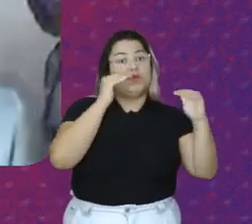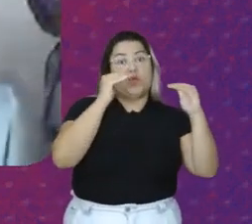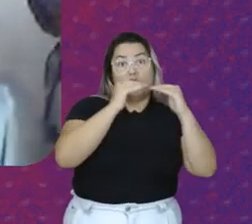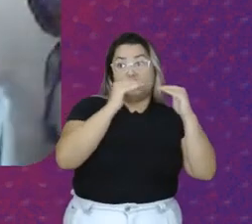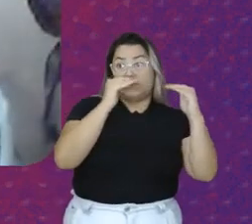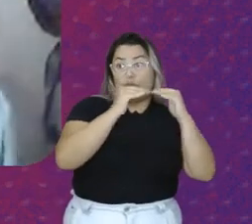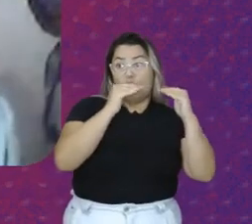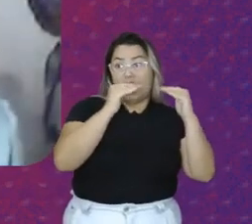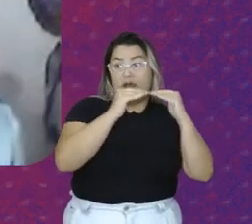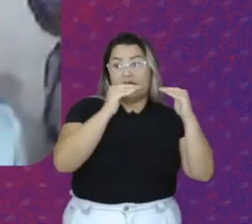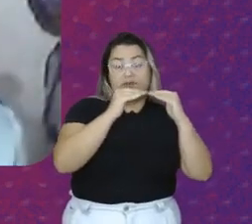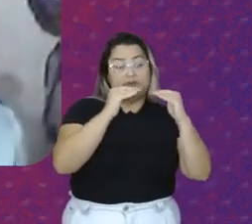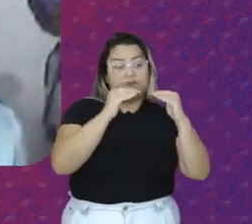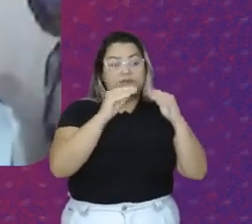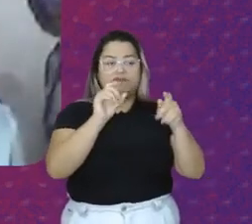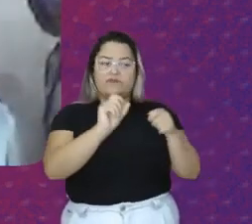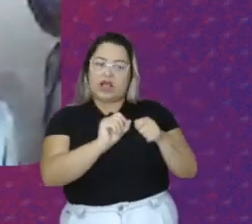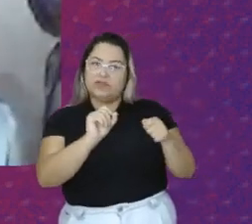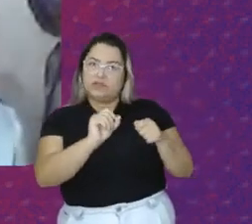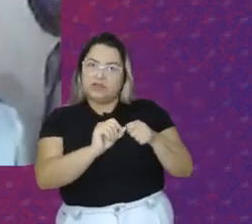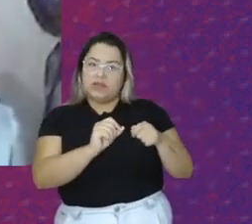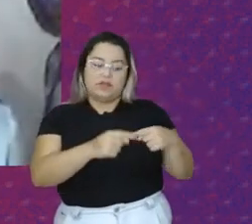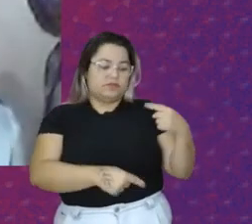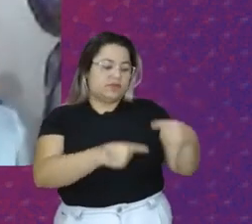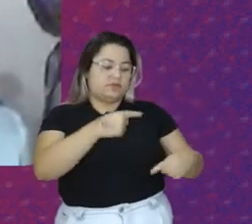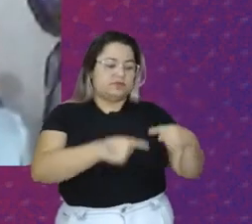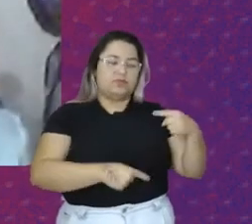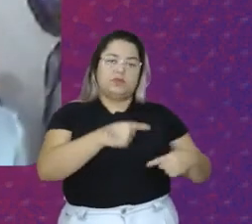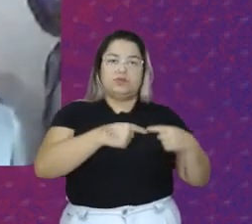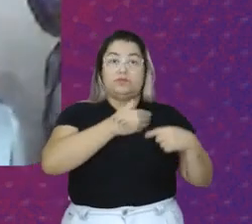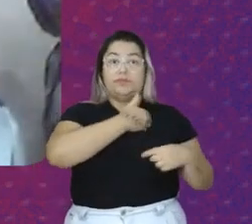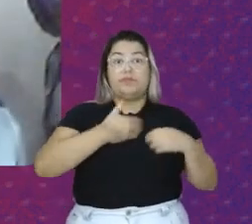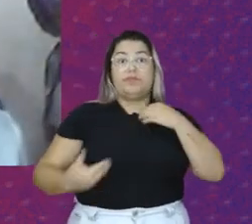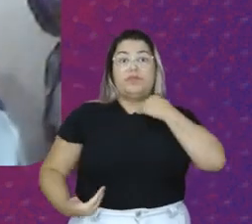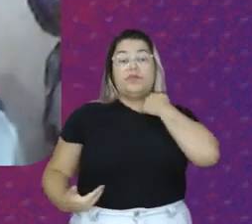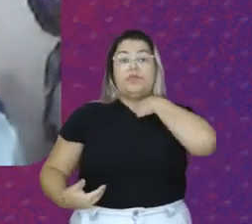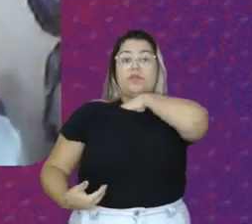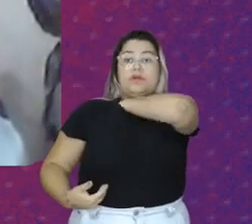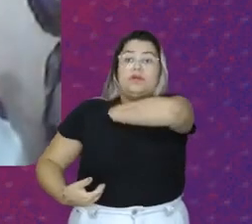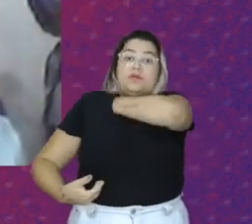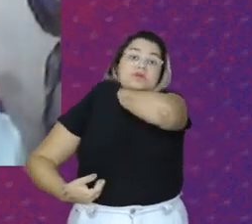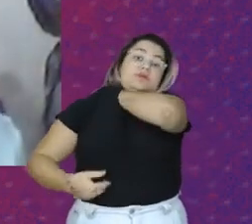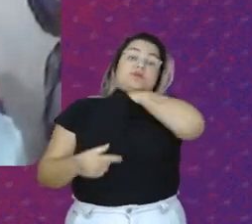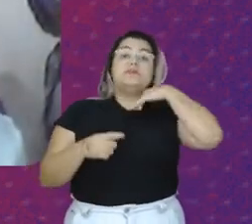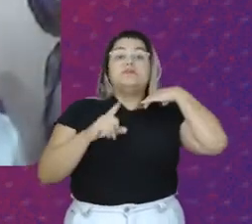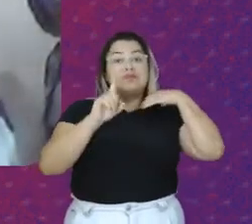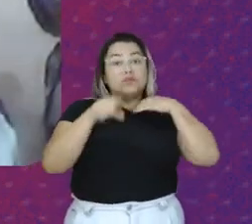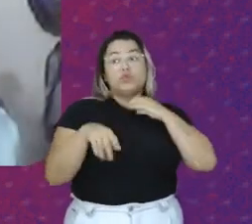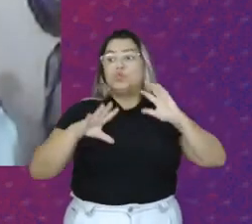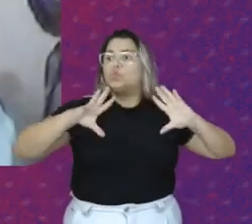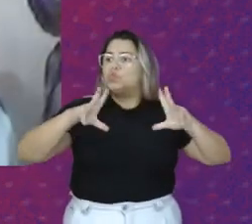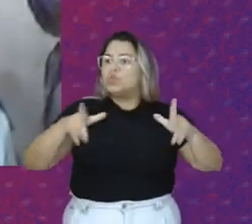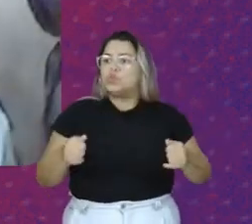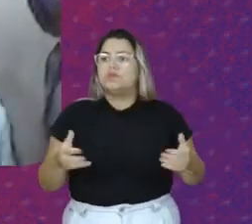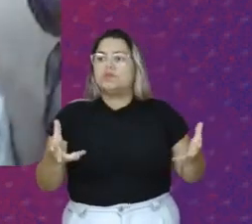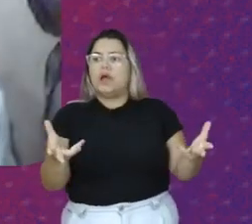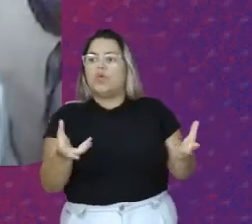e fazer com que as políticas públicas elas sejam todas